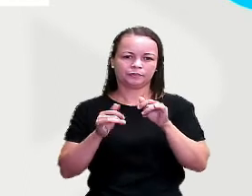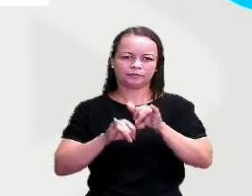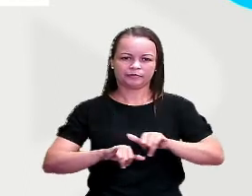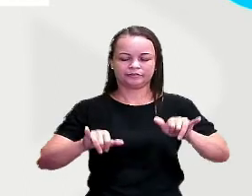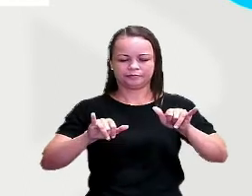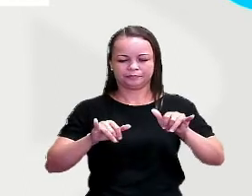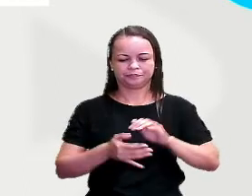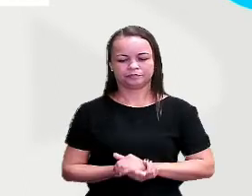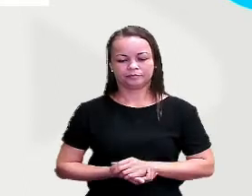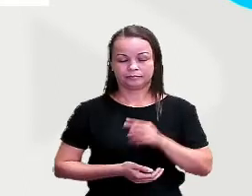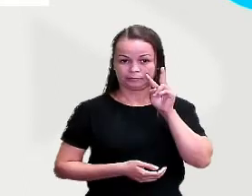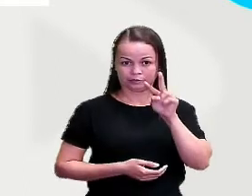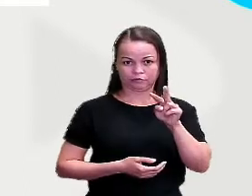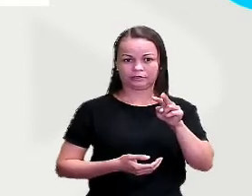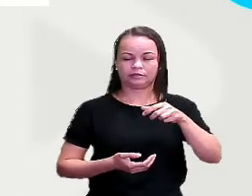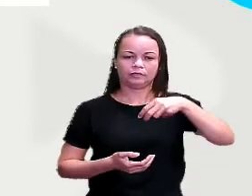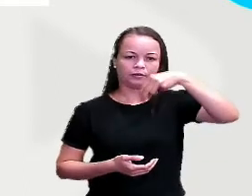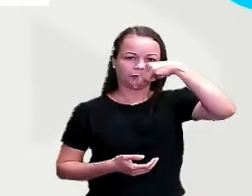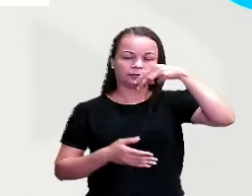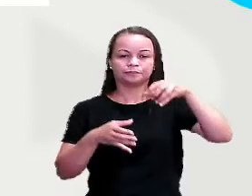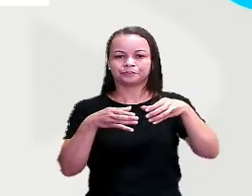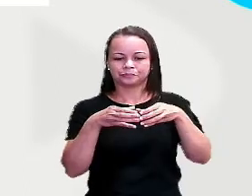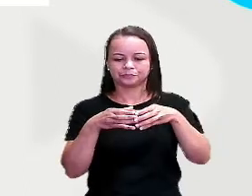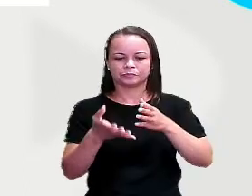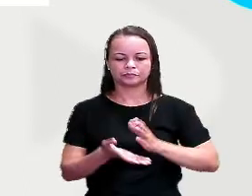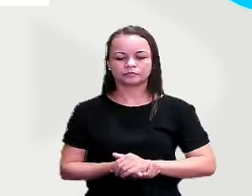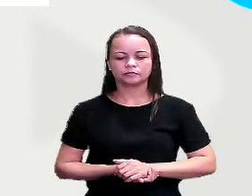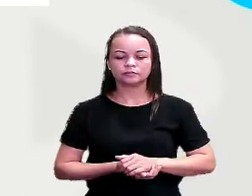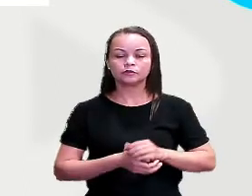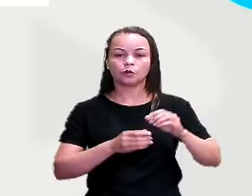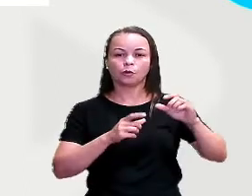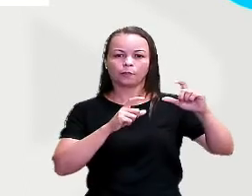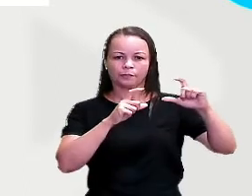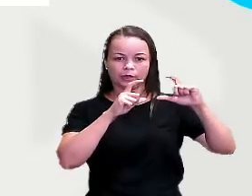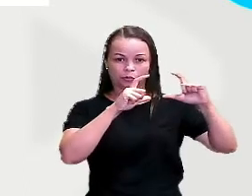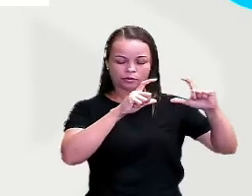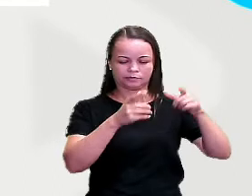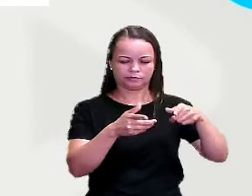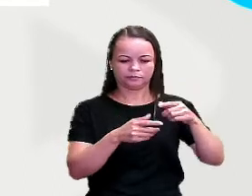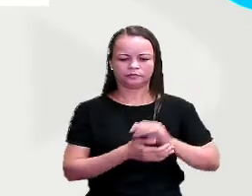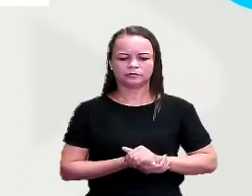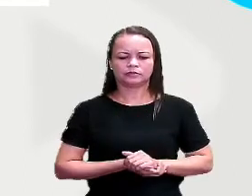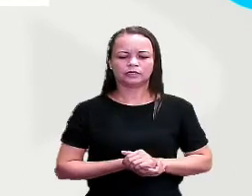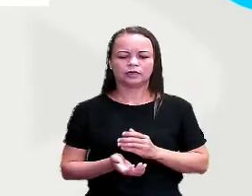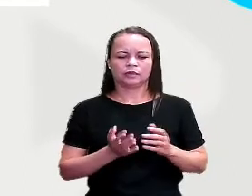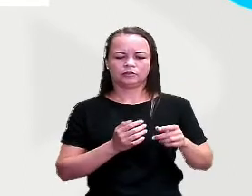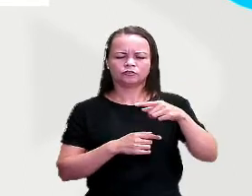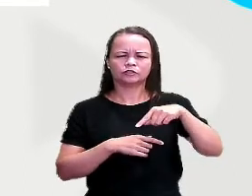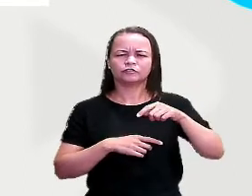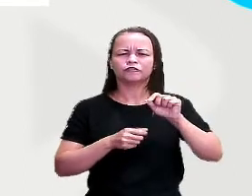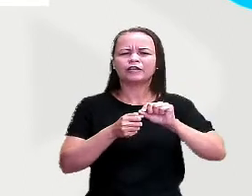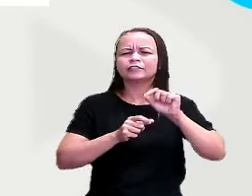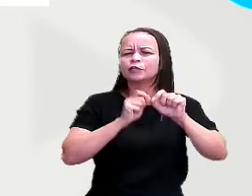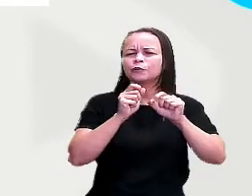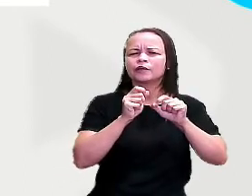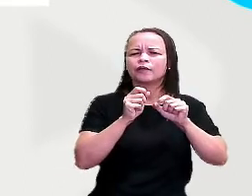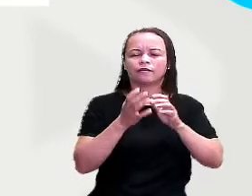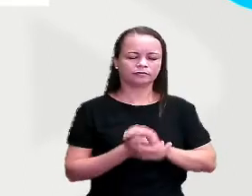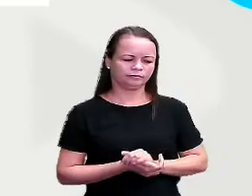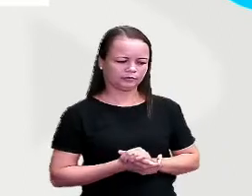Vamos ler essa tirinha aqui da Turma da Mônica. Ó. Então, no primeiro quadrinho, o que você está fazendo? Plantando árvores,